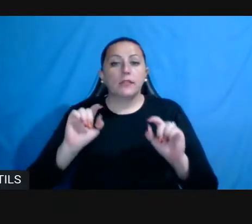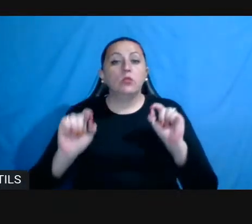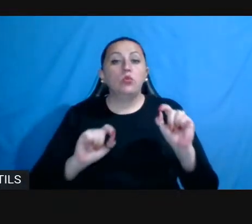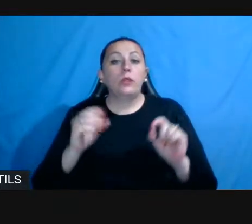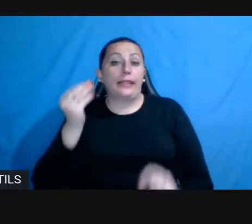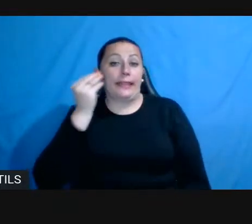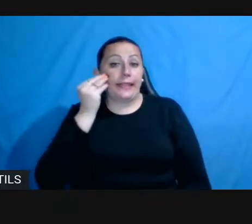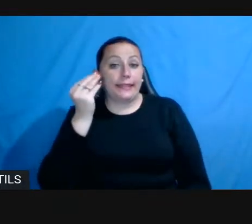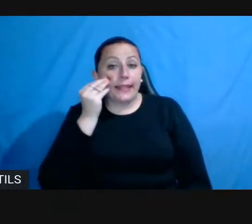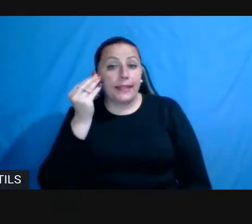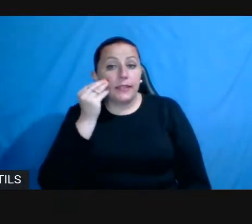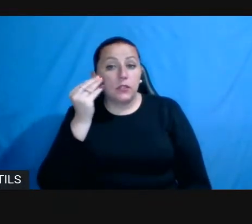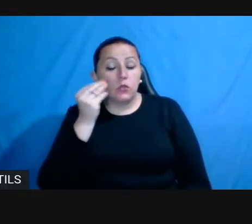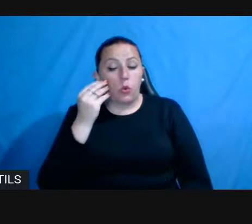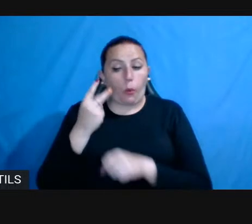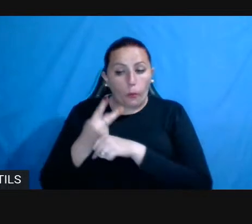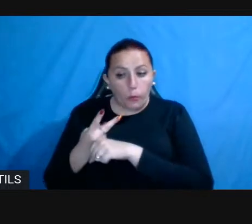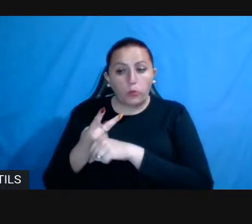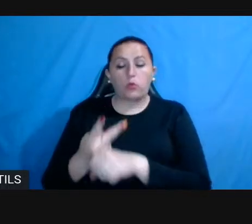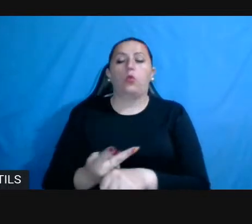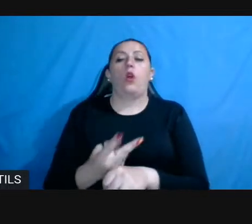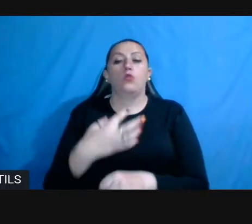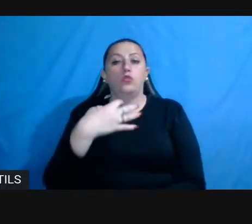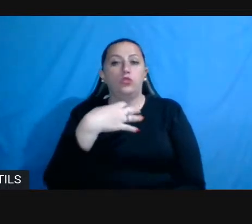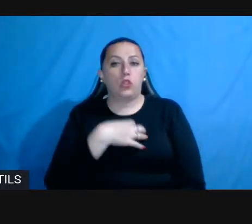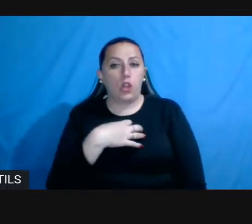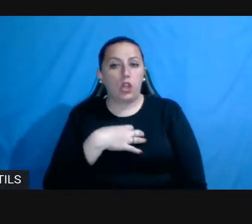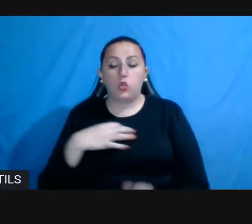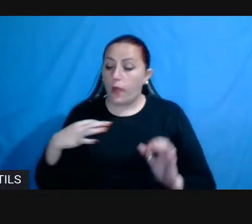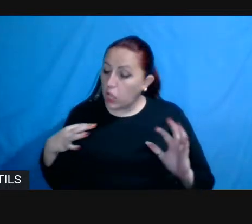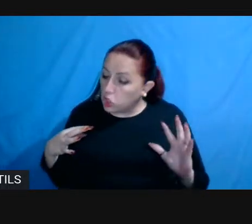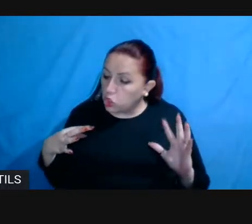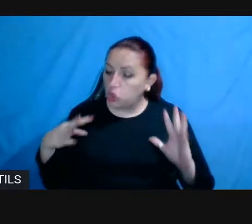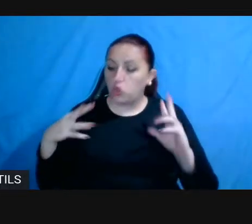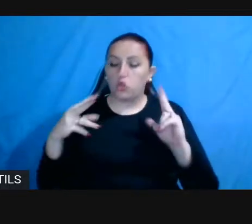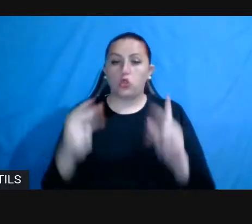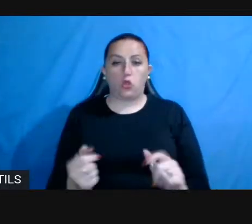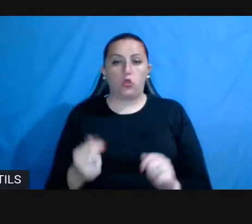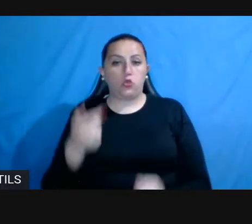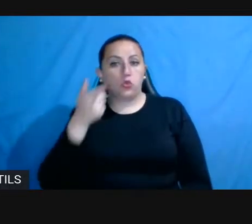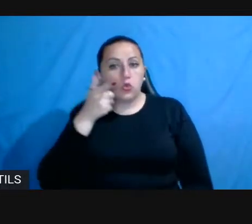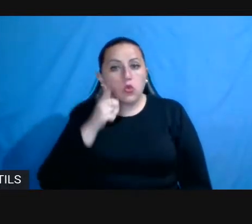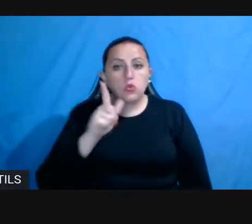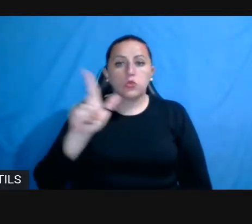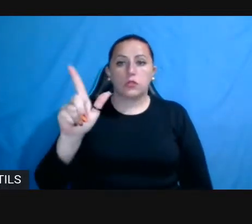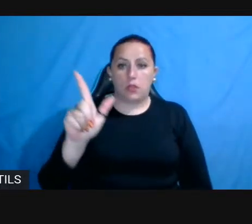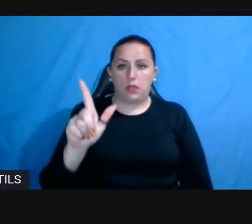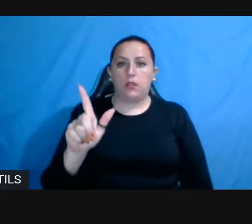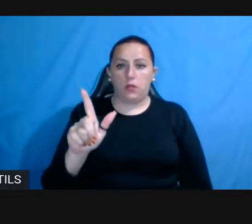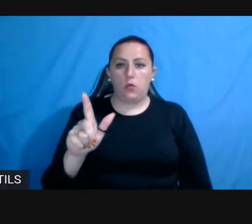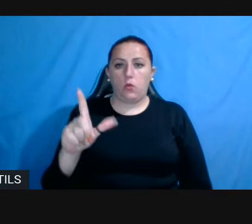tentando buscar uma forma de que todos os estudantes consigam